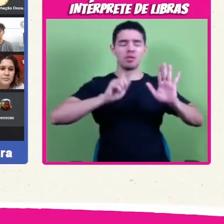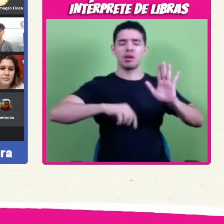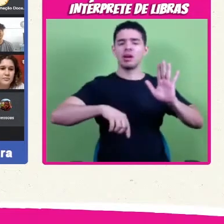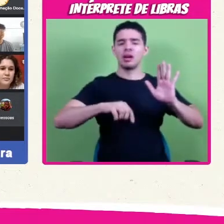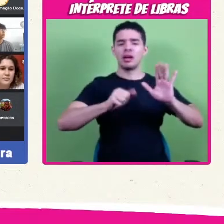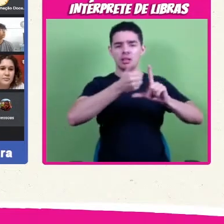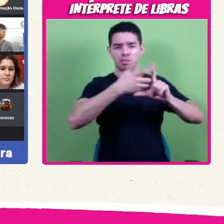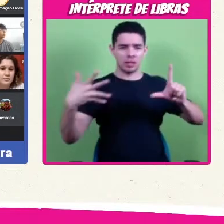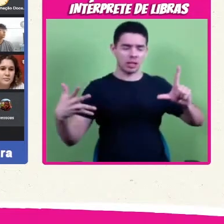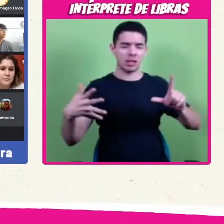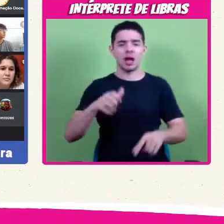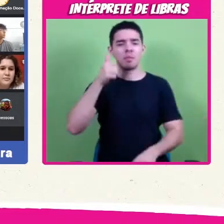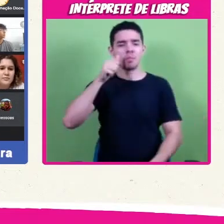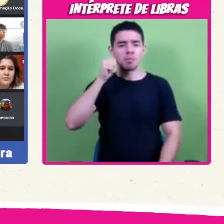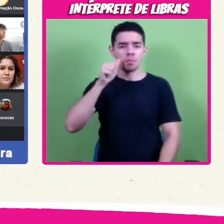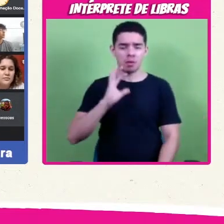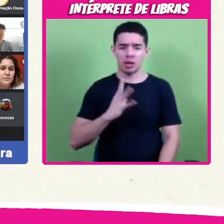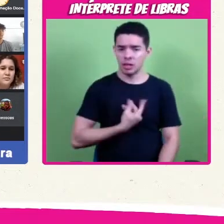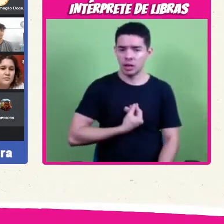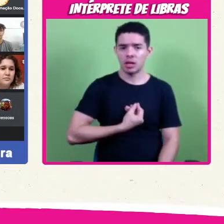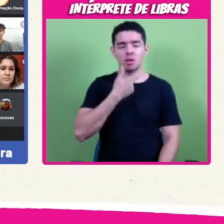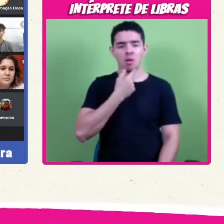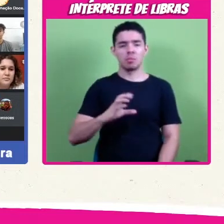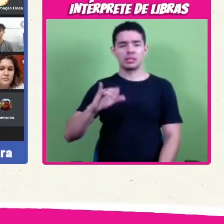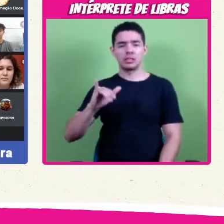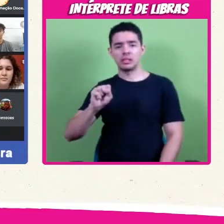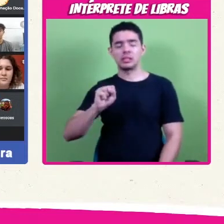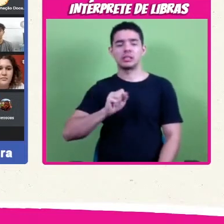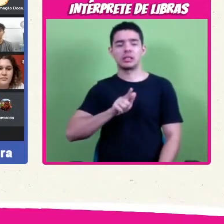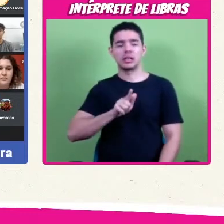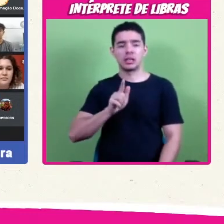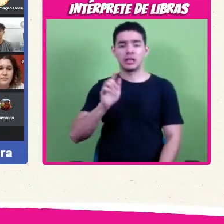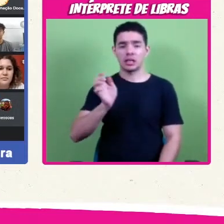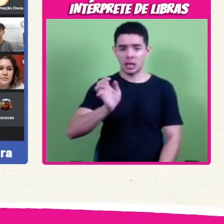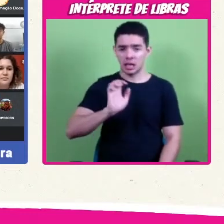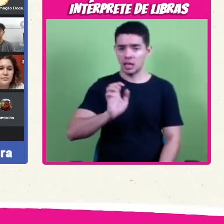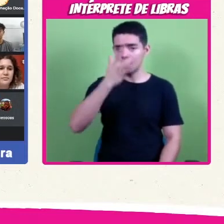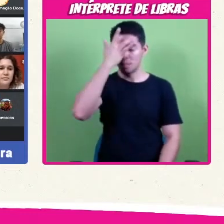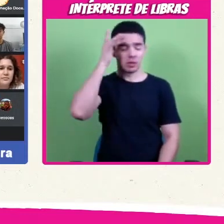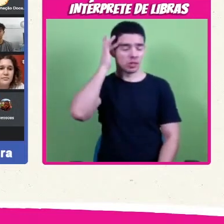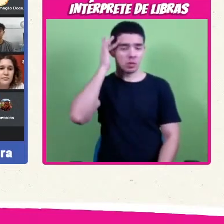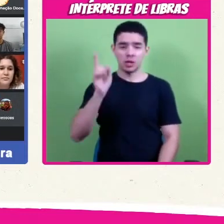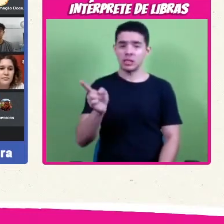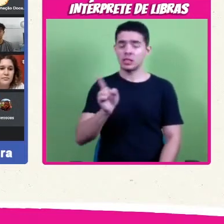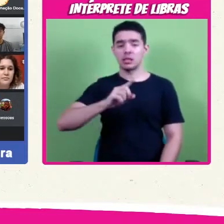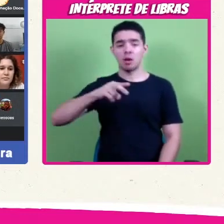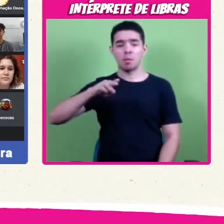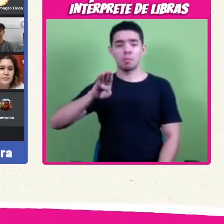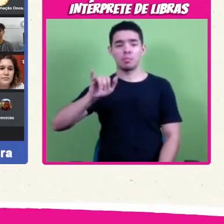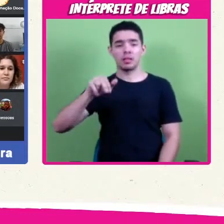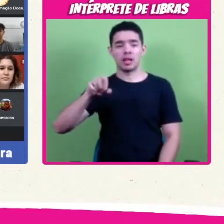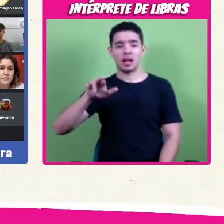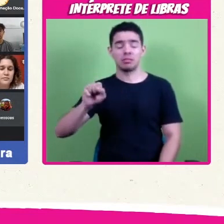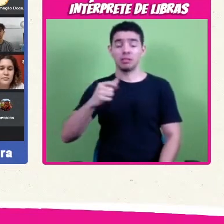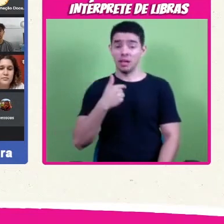de homens gays, homens cis gays e pessoas não binárias, enfim, é uma realidade. Eu, enquanto